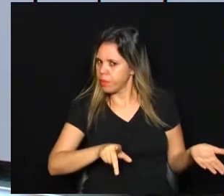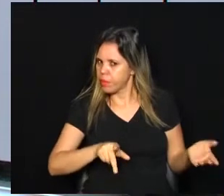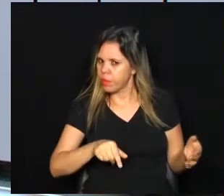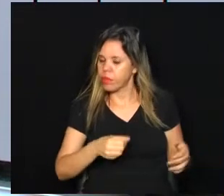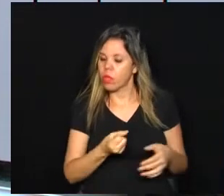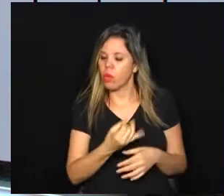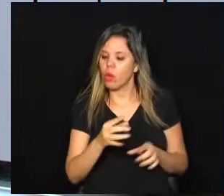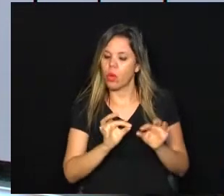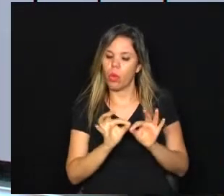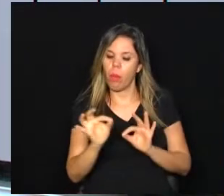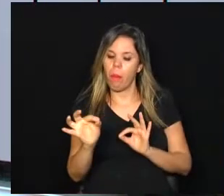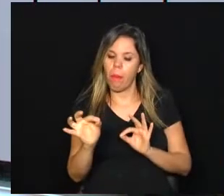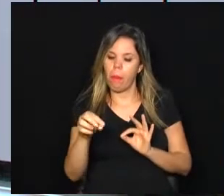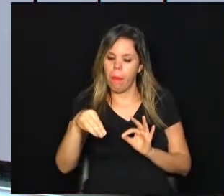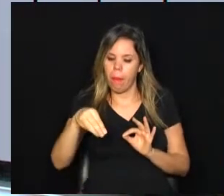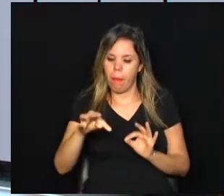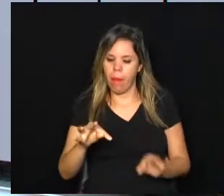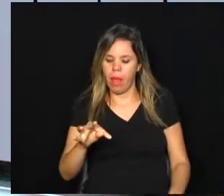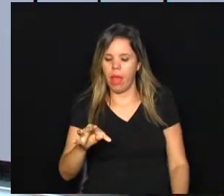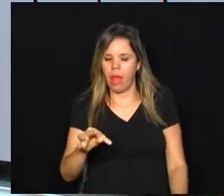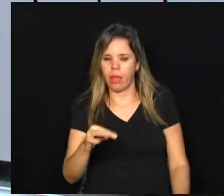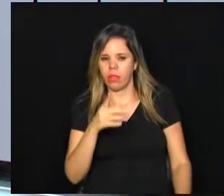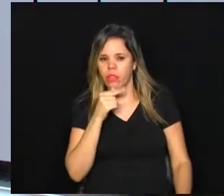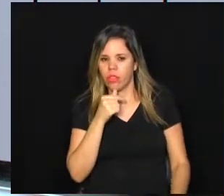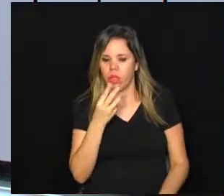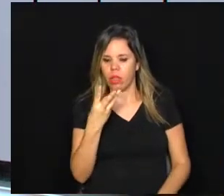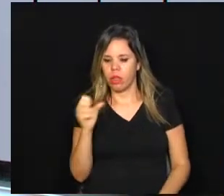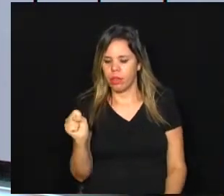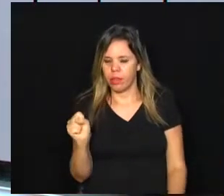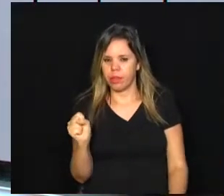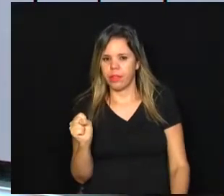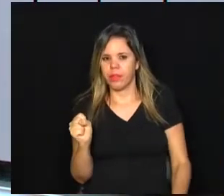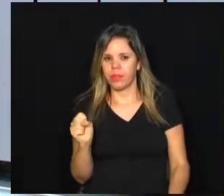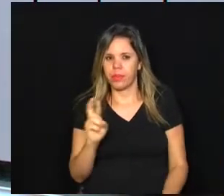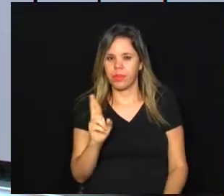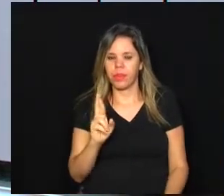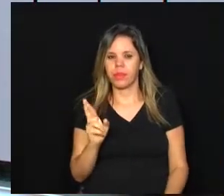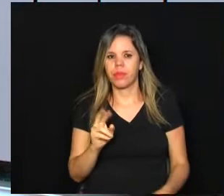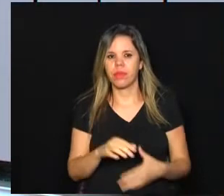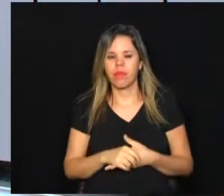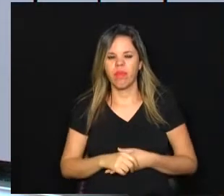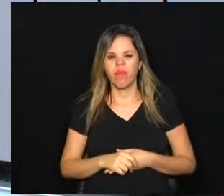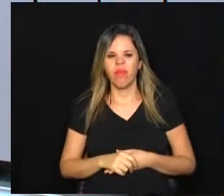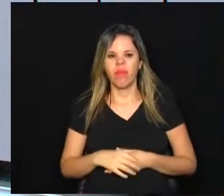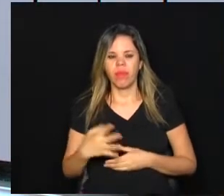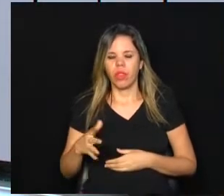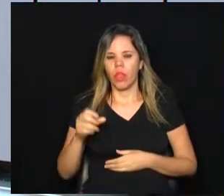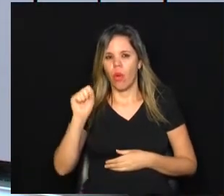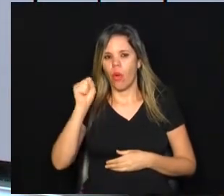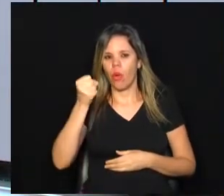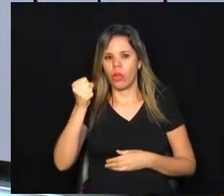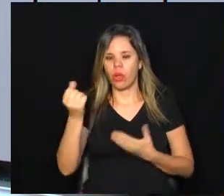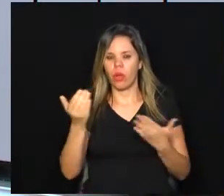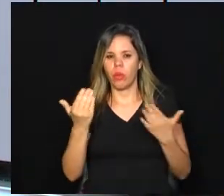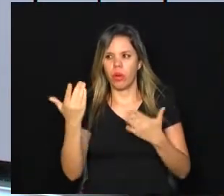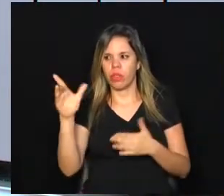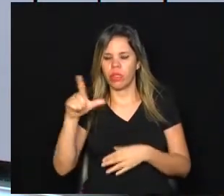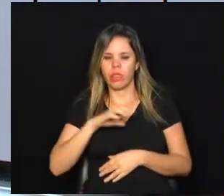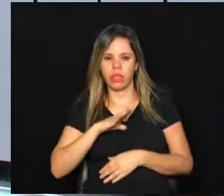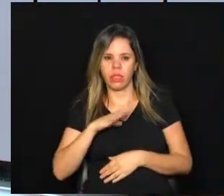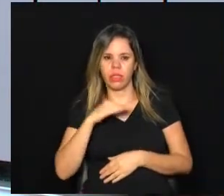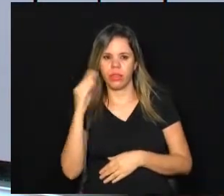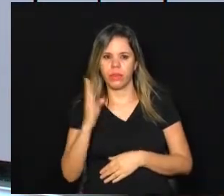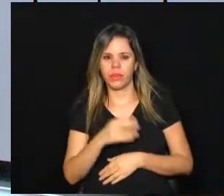cúbico de água aqui está em torno de R$ 38,00 o metro cúbico, talvez fique em oitavo comparado com outras cidades do